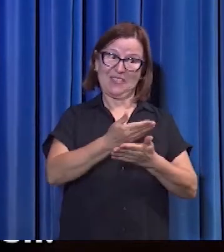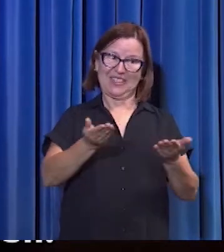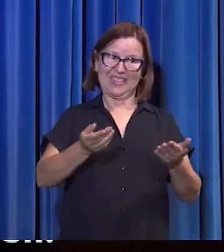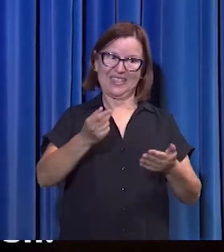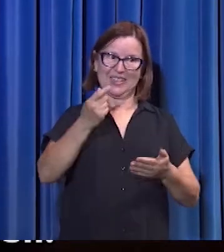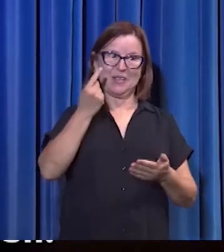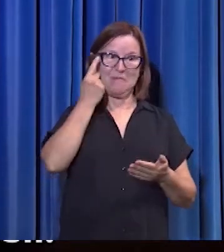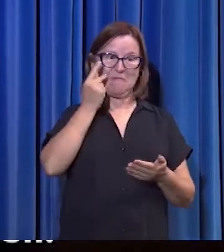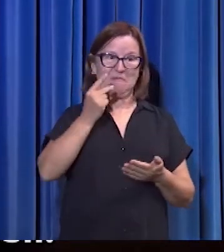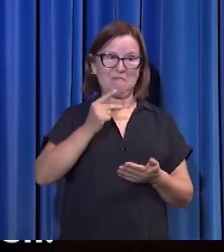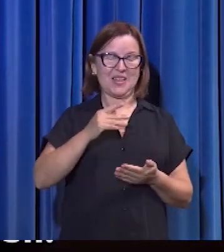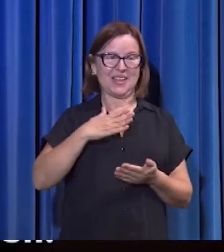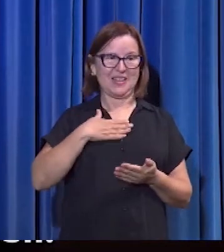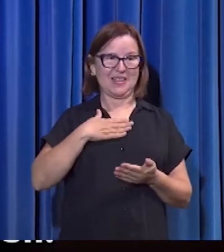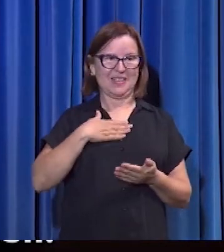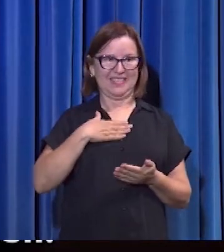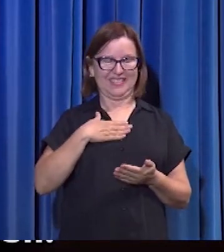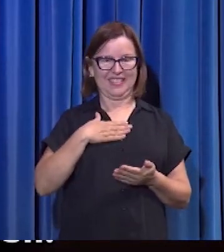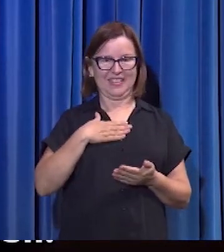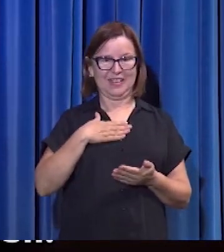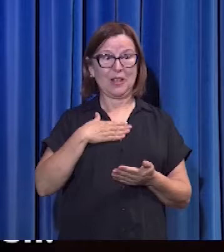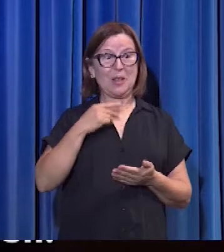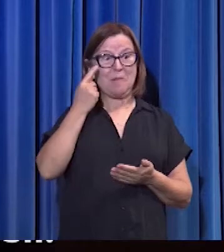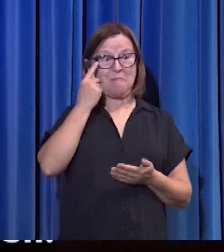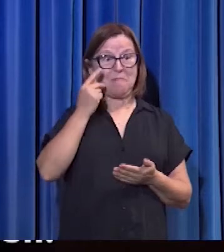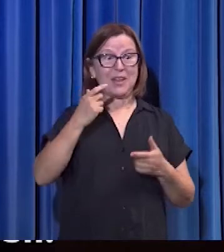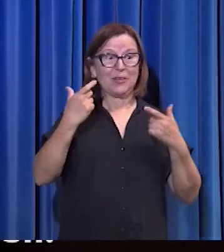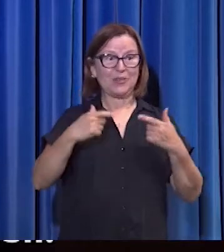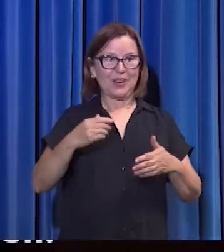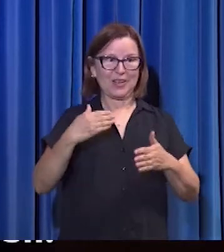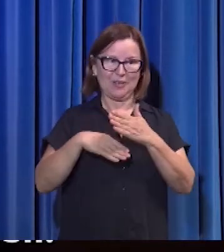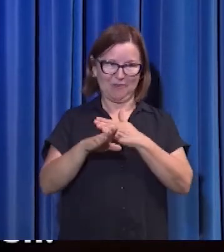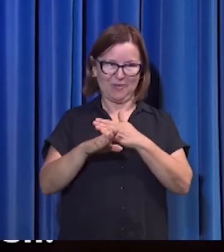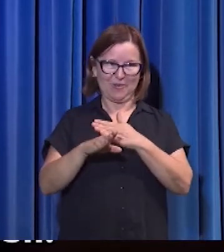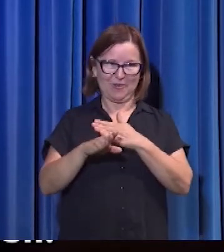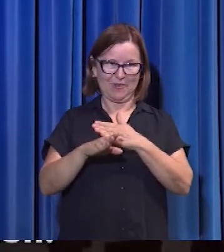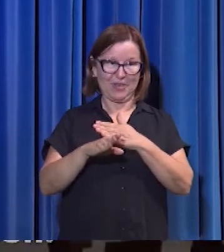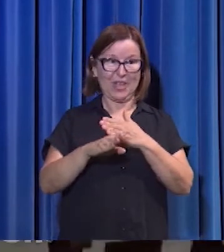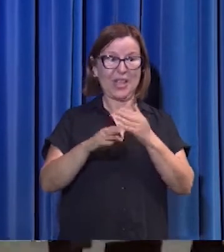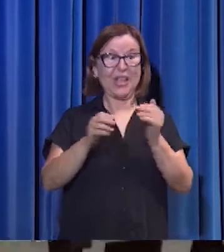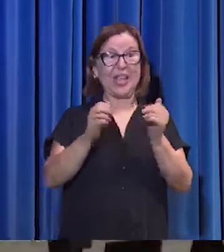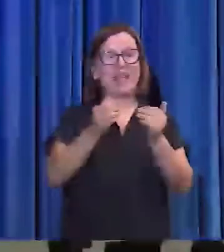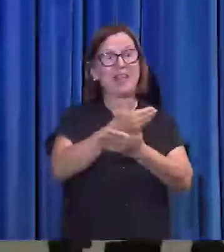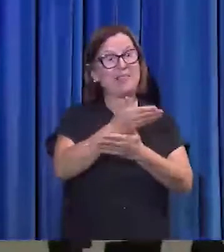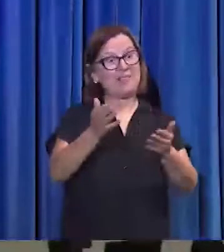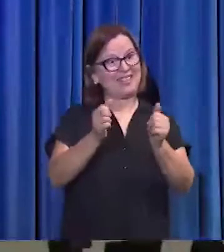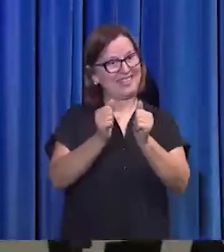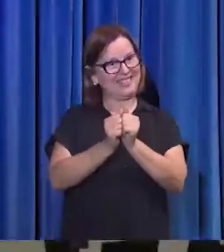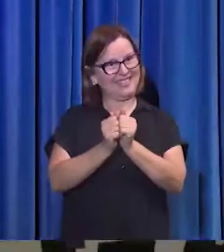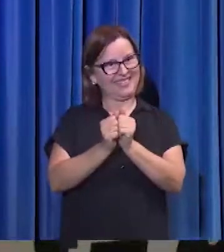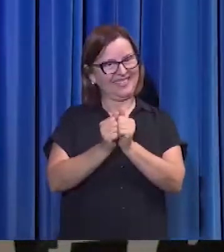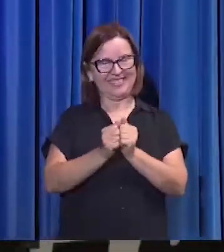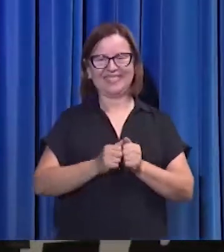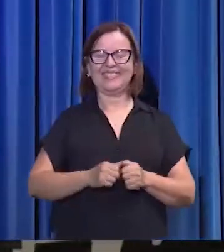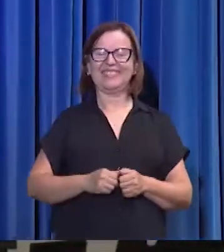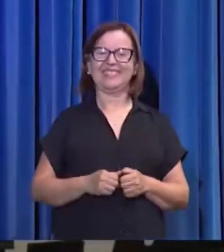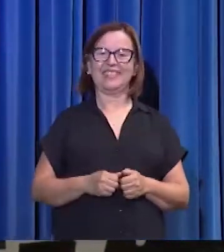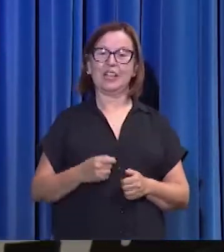eu estou, estejais vós também. Jesus havia dito o seguinte, eu